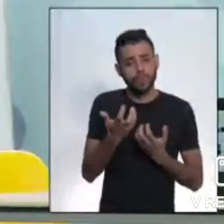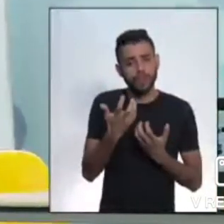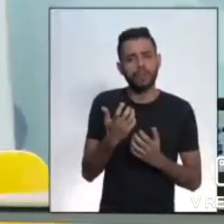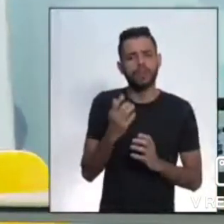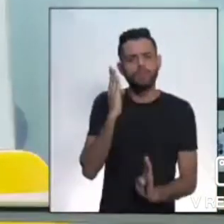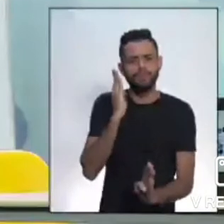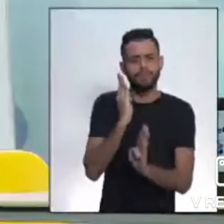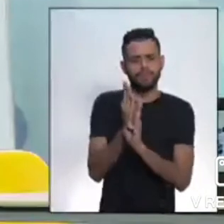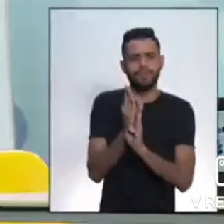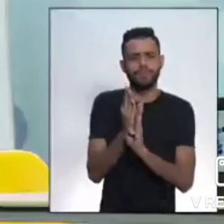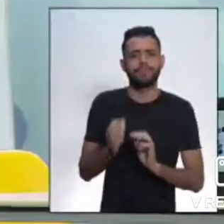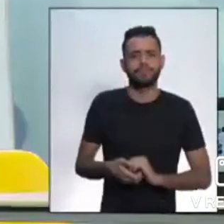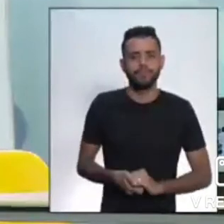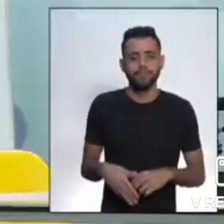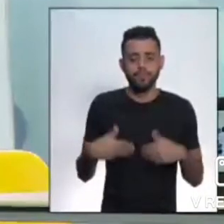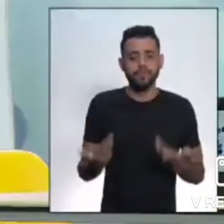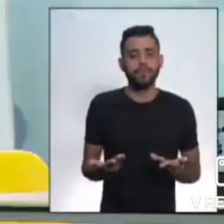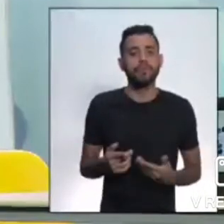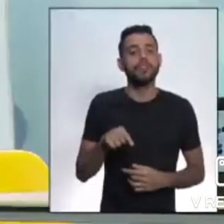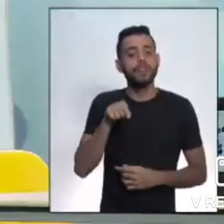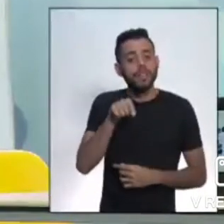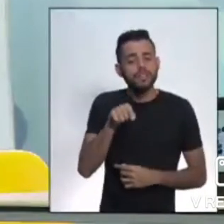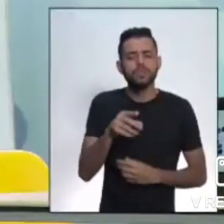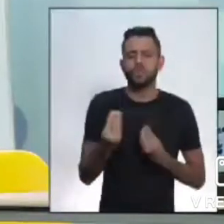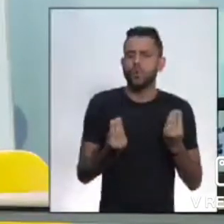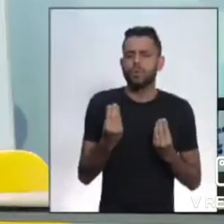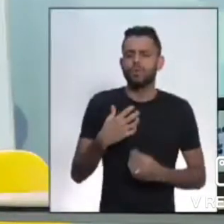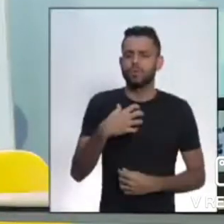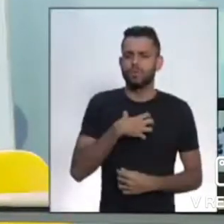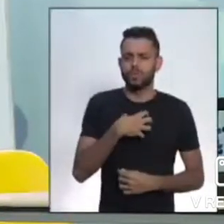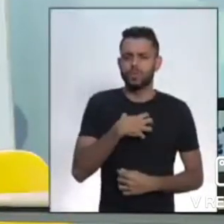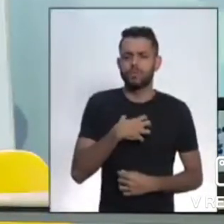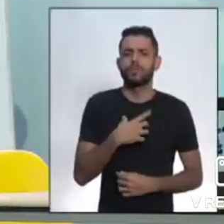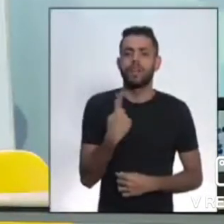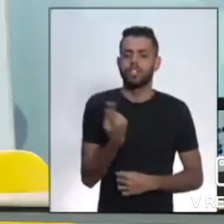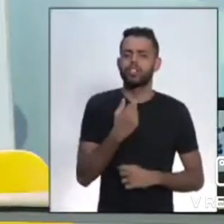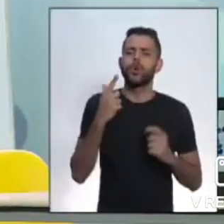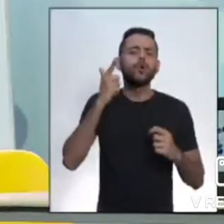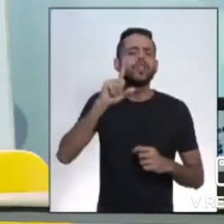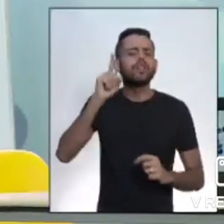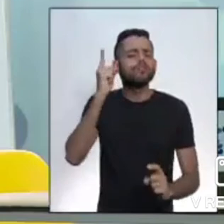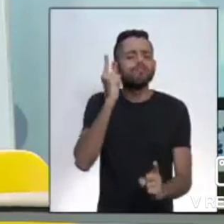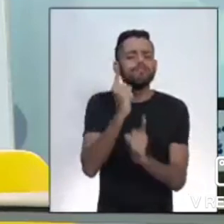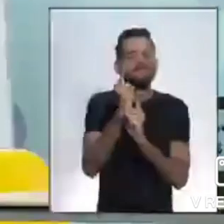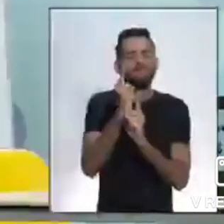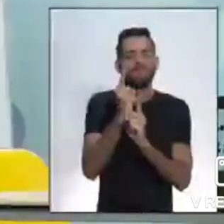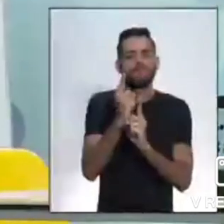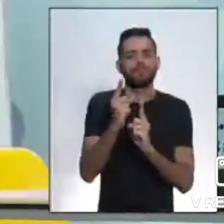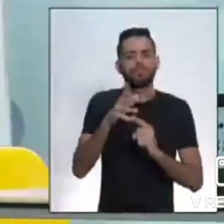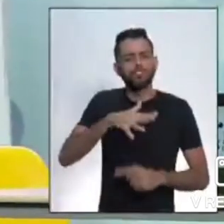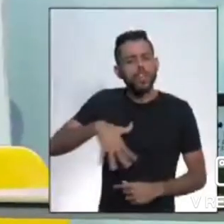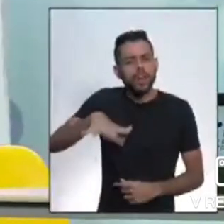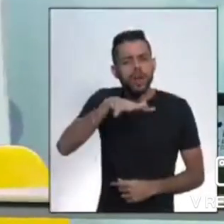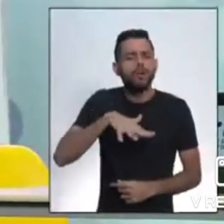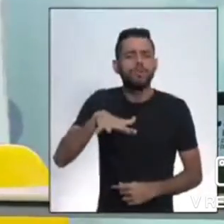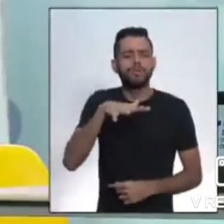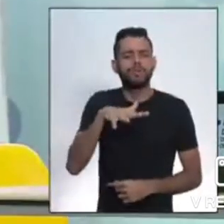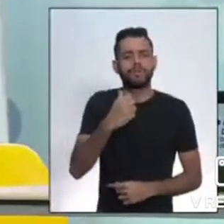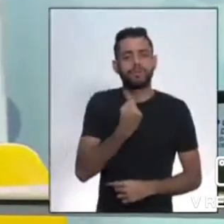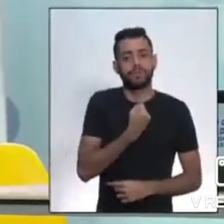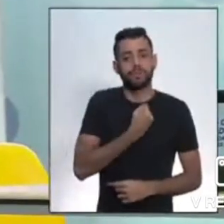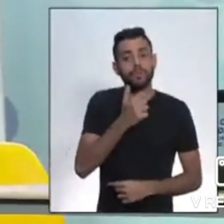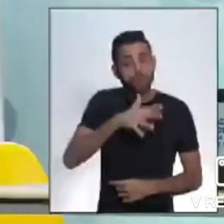de localizar. Então, esse é uma das formas que a gente consegue localizar o termo geral. Ou seja, meu termo geral, que era a